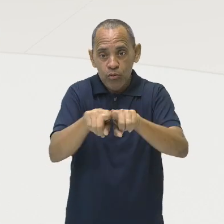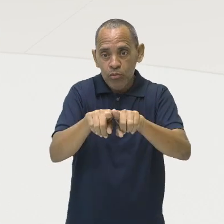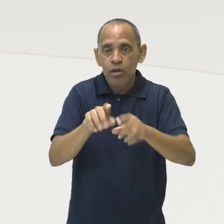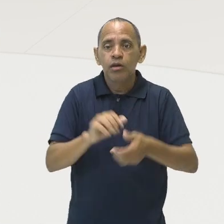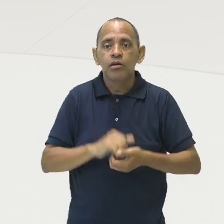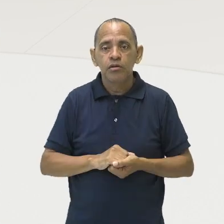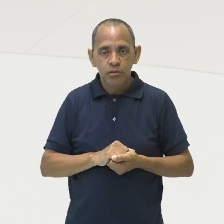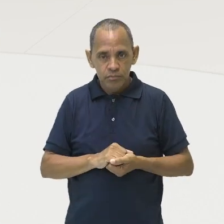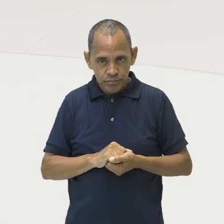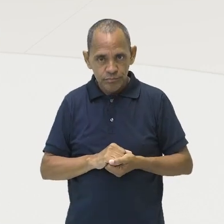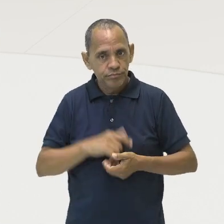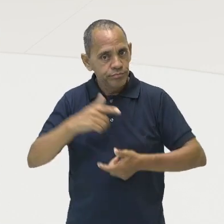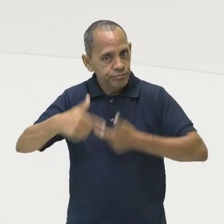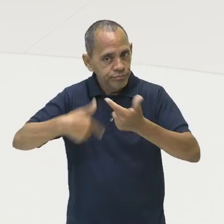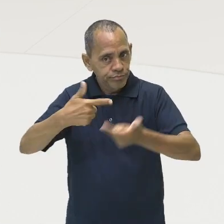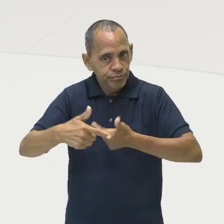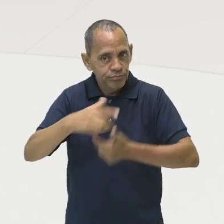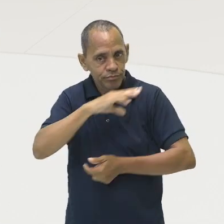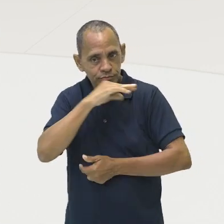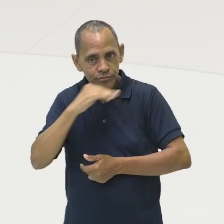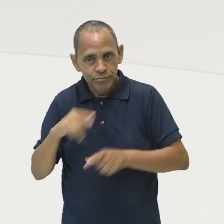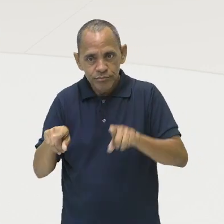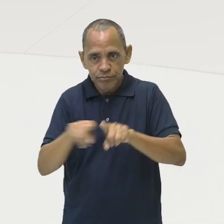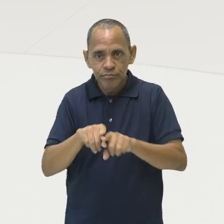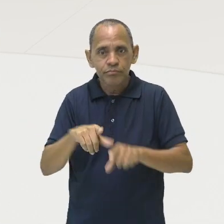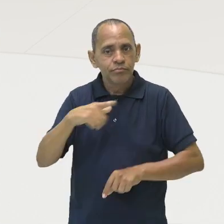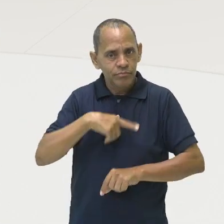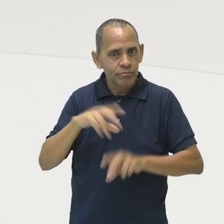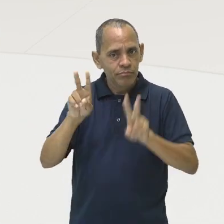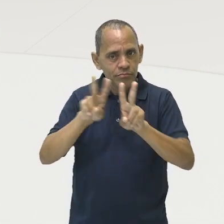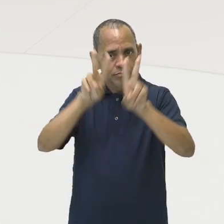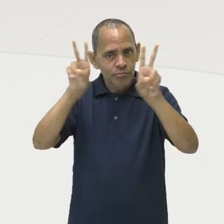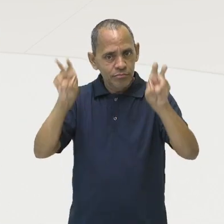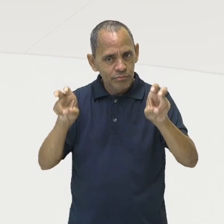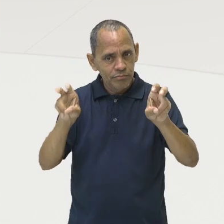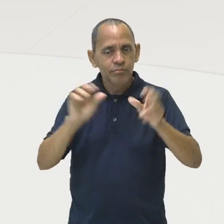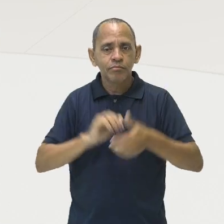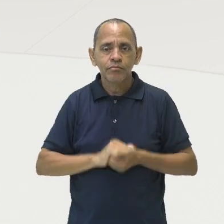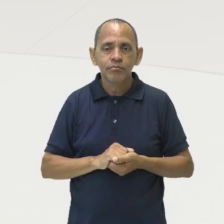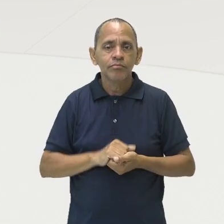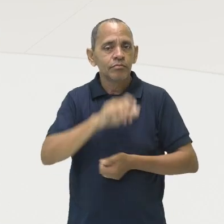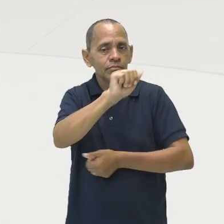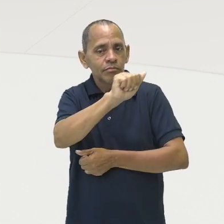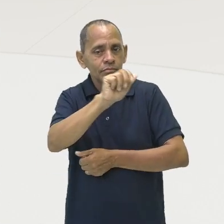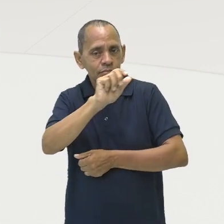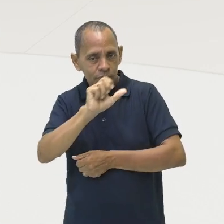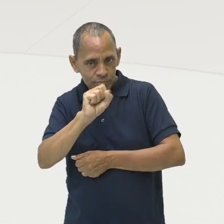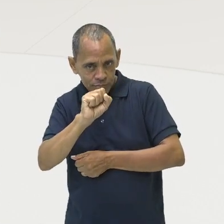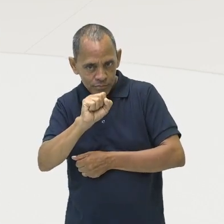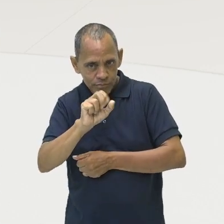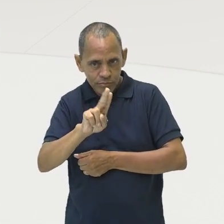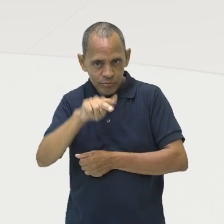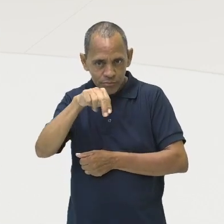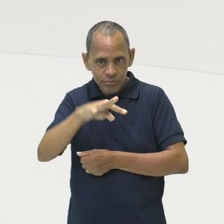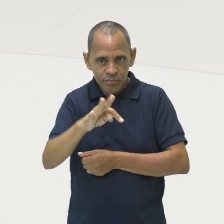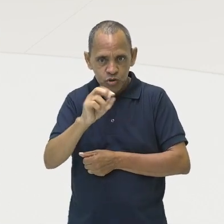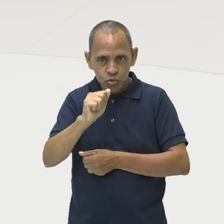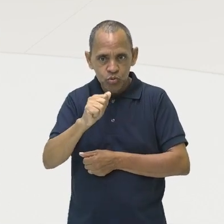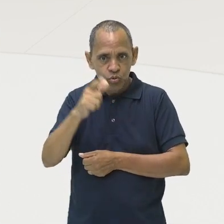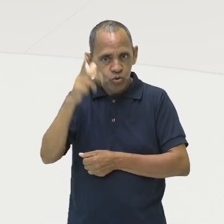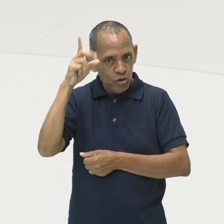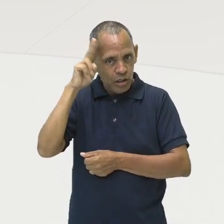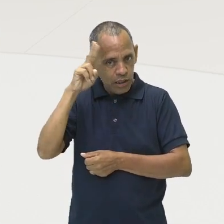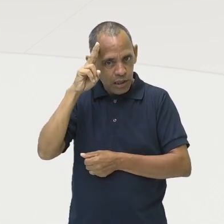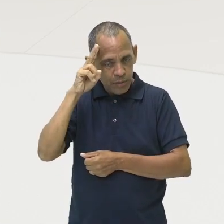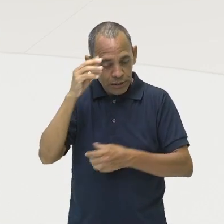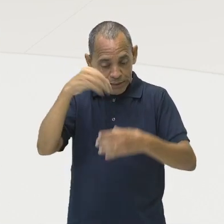Trabalho infantil. Nós temos aí um tema, né, que é o assunto que você vai redigir sobre. Dentro da introdução também,